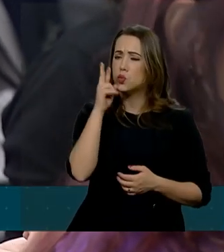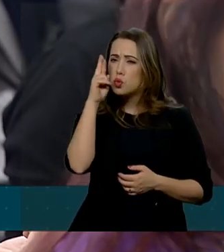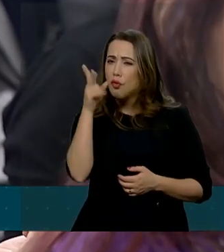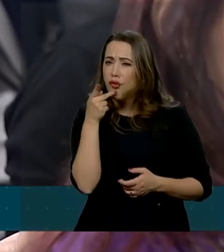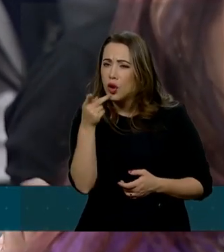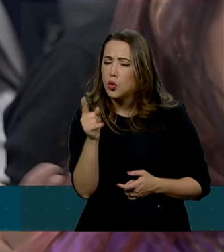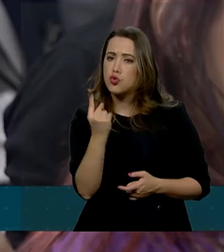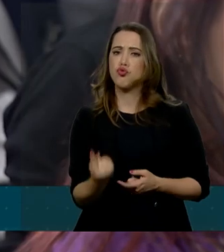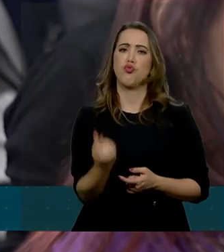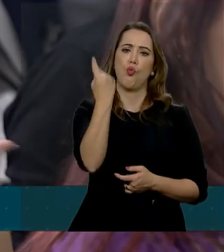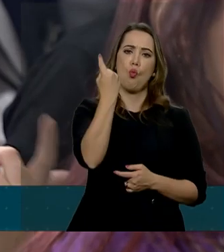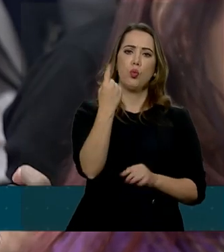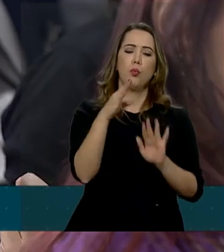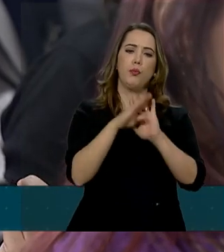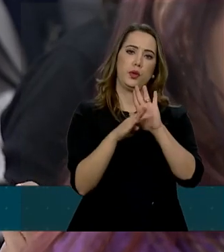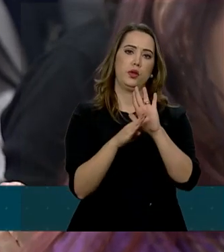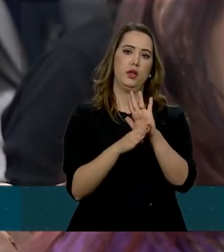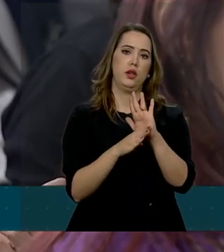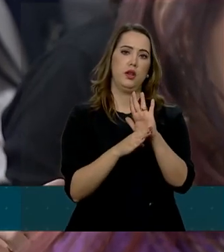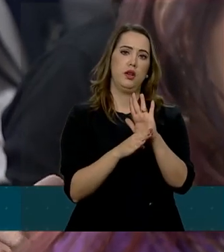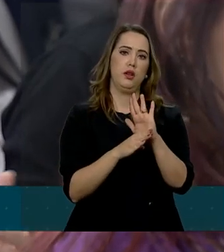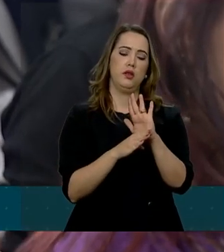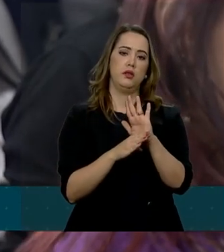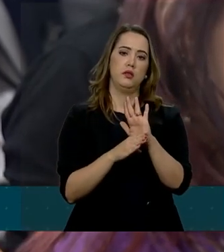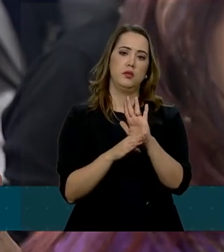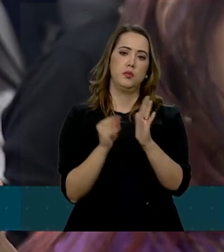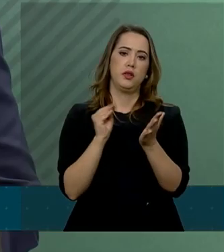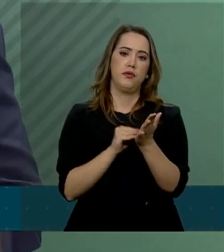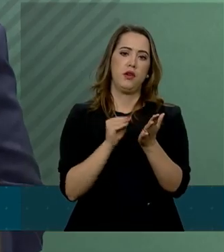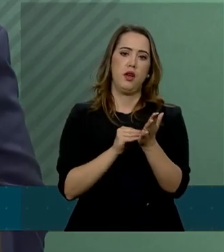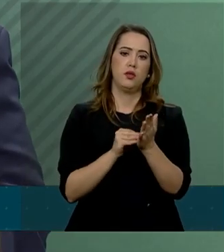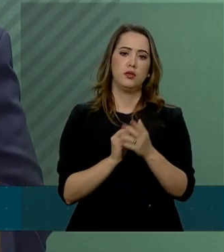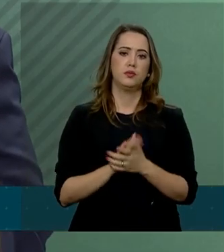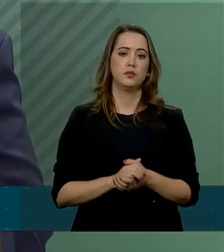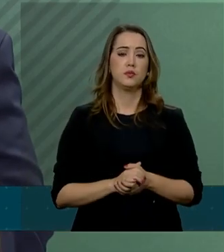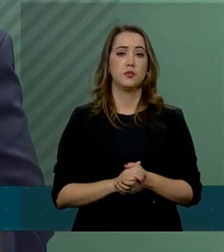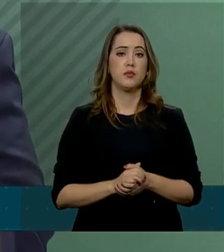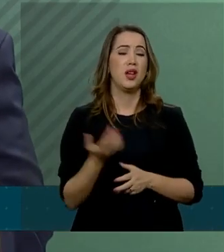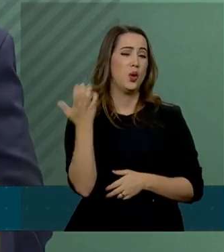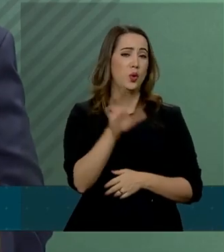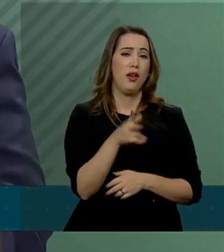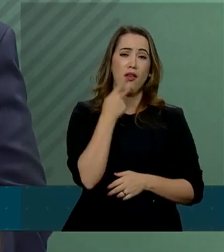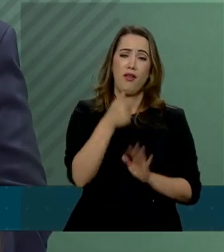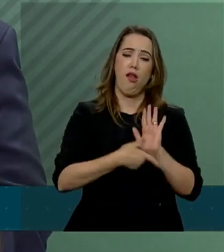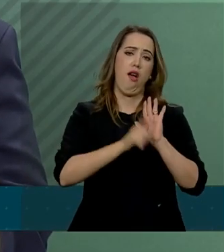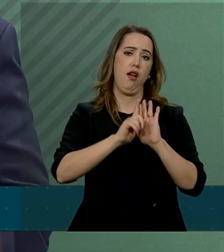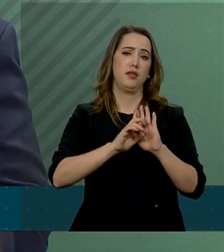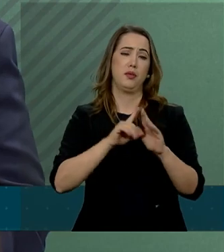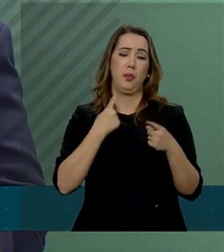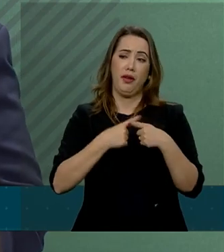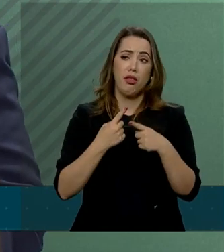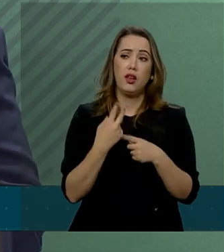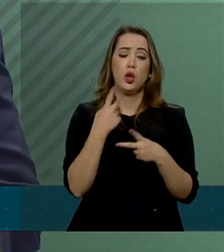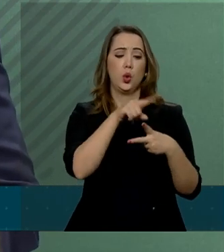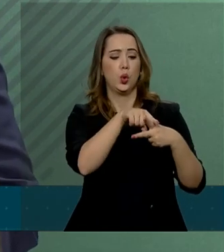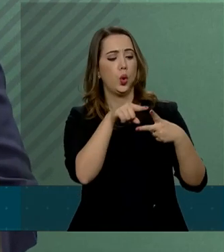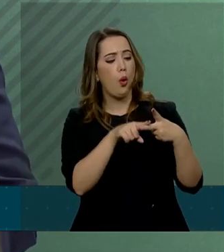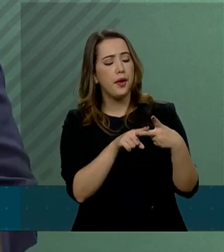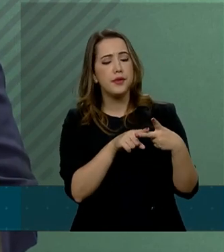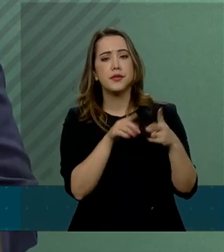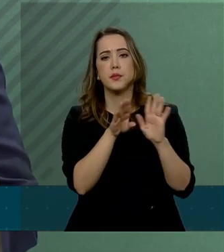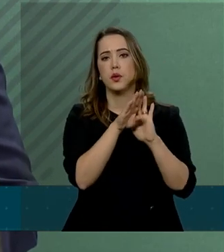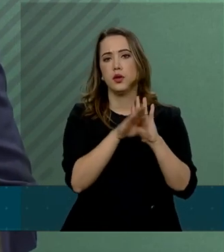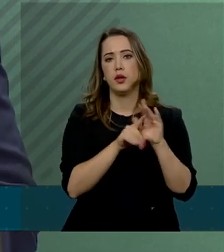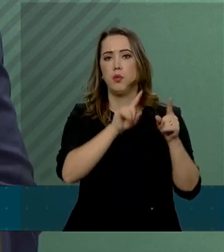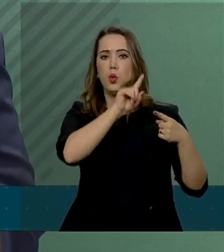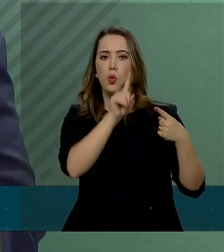específico é não se confirmar eu não queria adiantar existem dois programas um que trata de expectativas